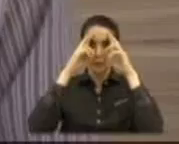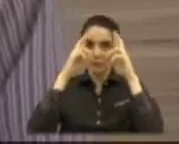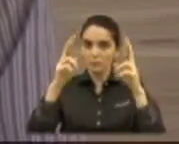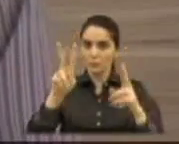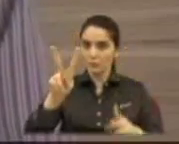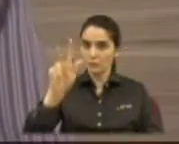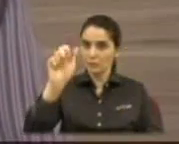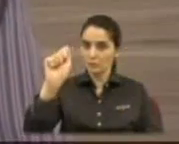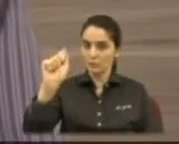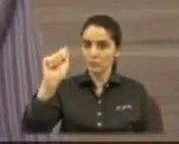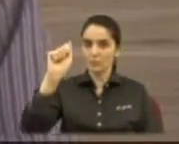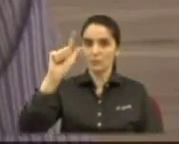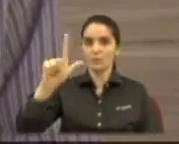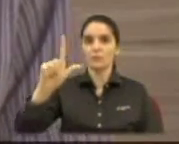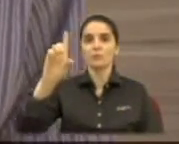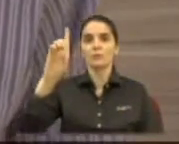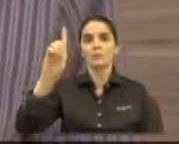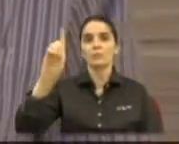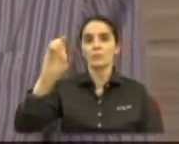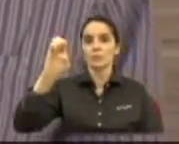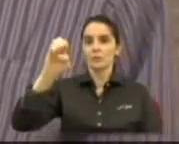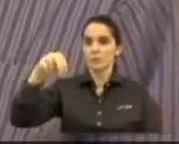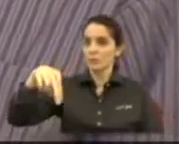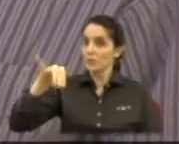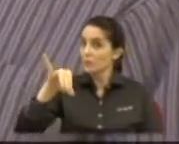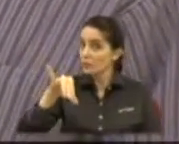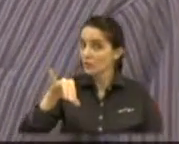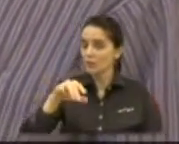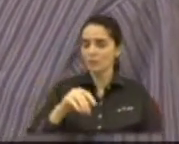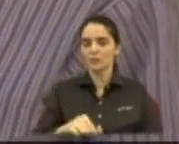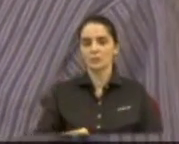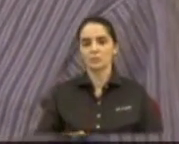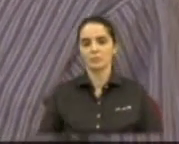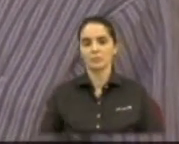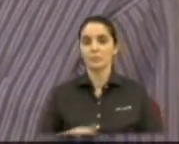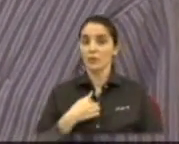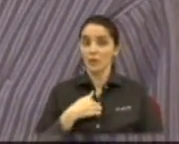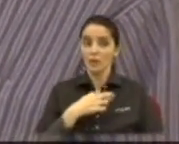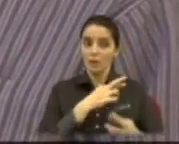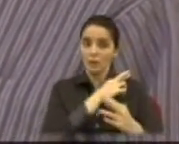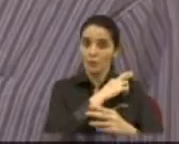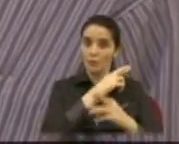Valdênia Aparecida Lanfranchi, coisa que ela não teve